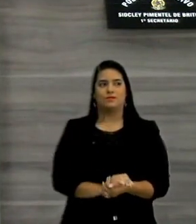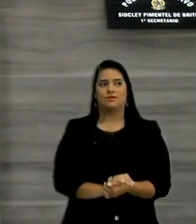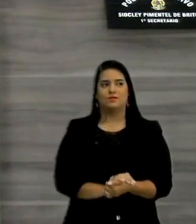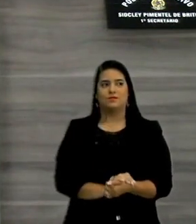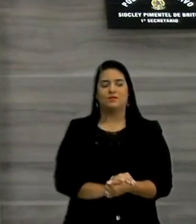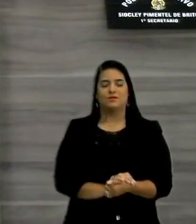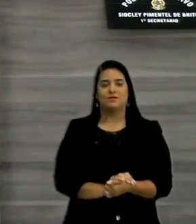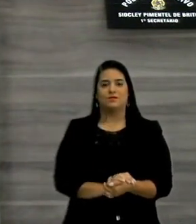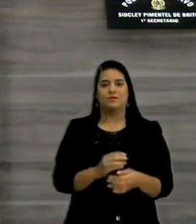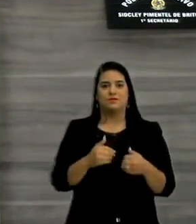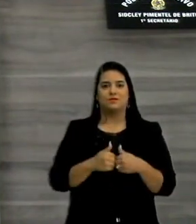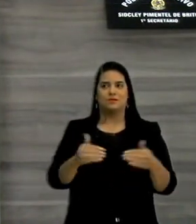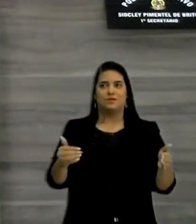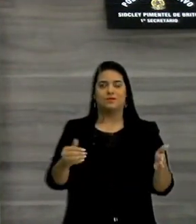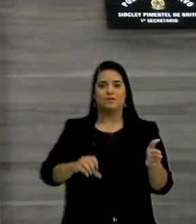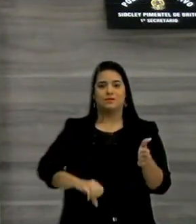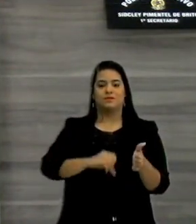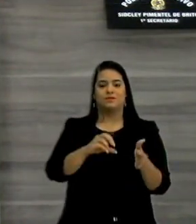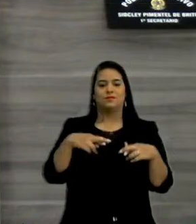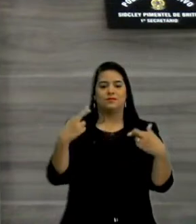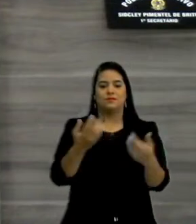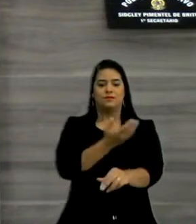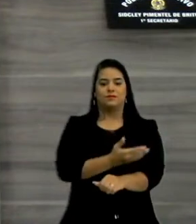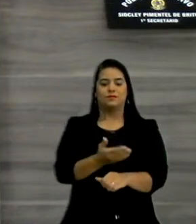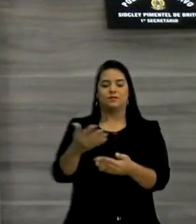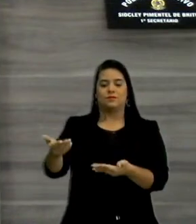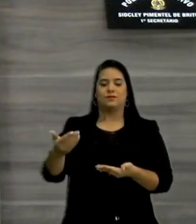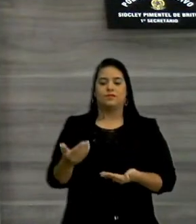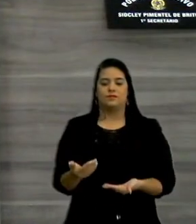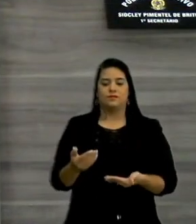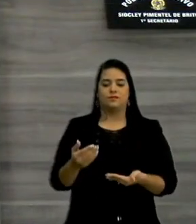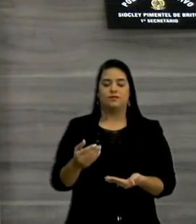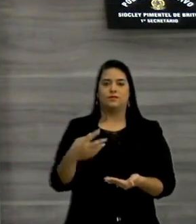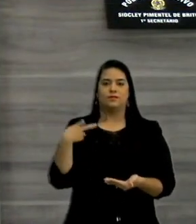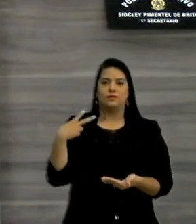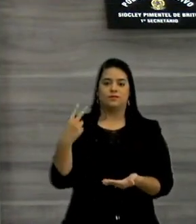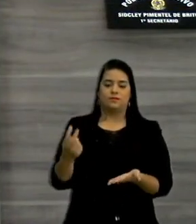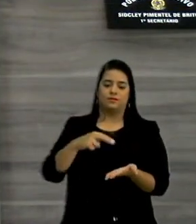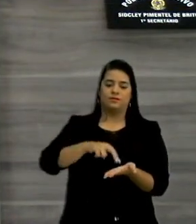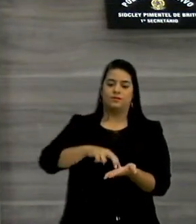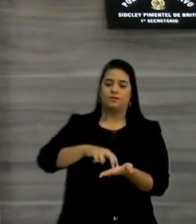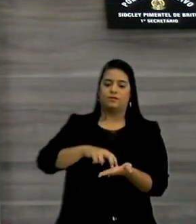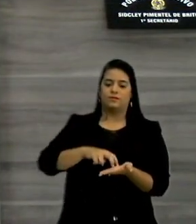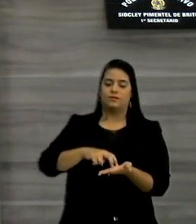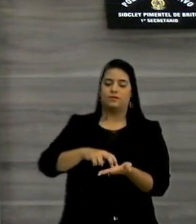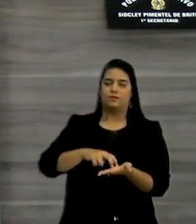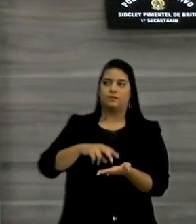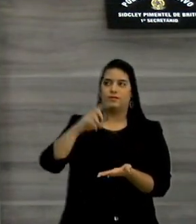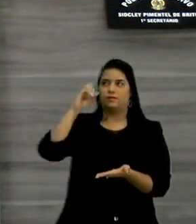Declaro aberta a nona sessão ordinária. Convido os vereadores para ficarmos de pé para fazermos a oração do Pai Nosso.